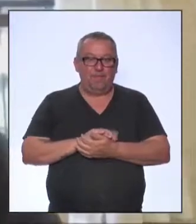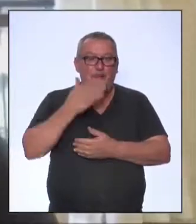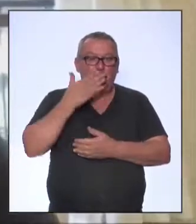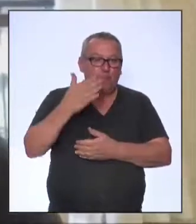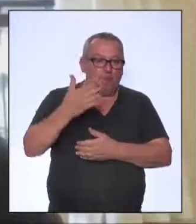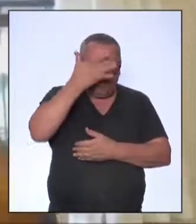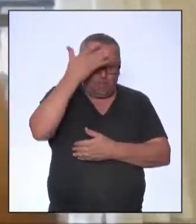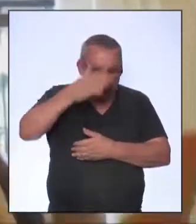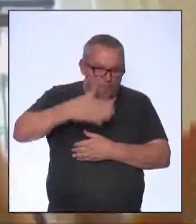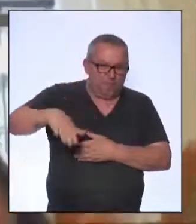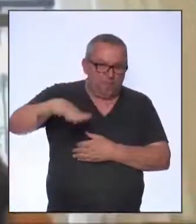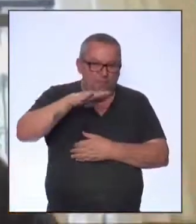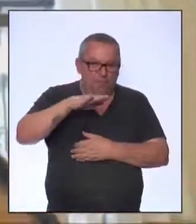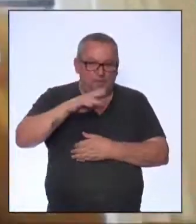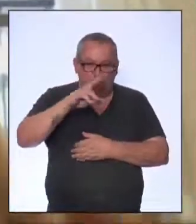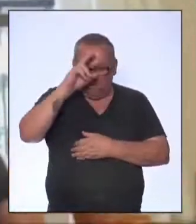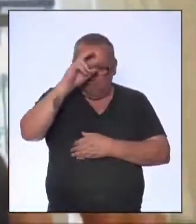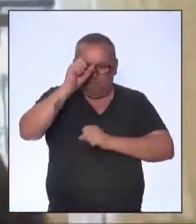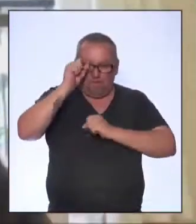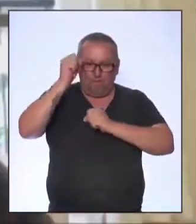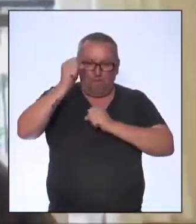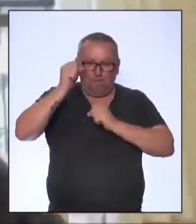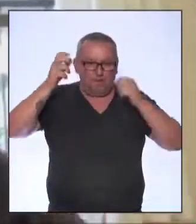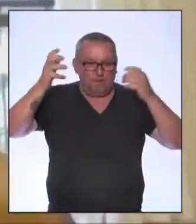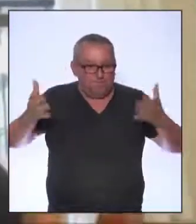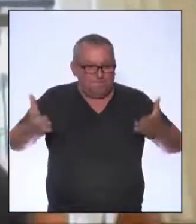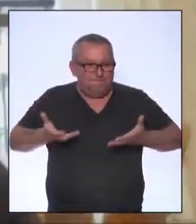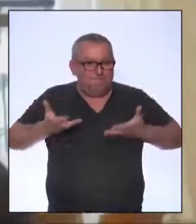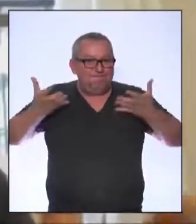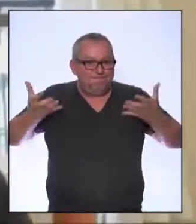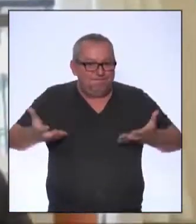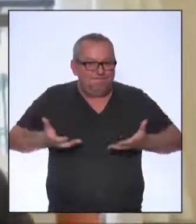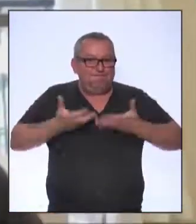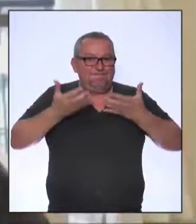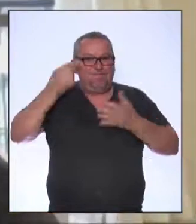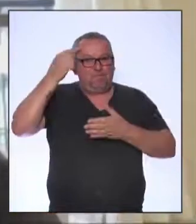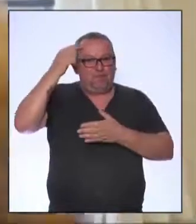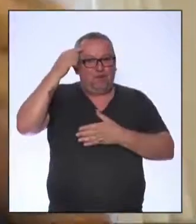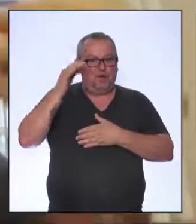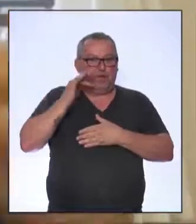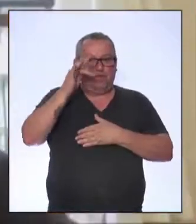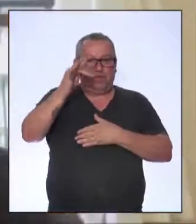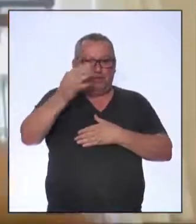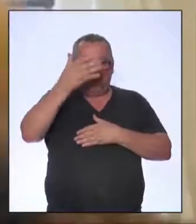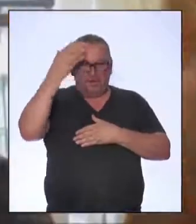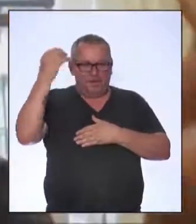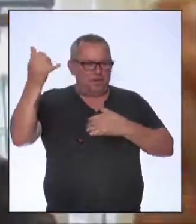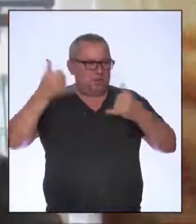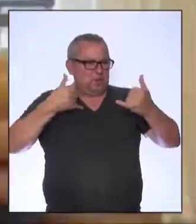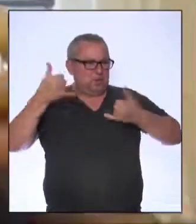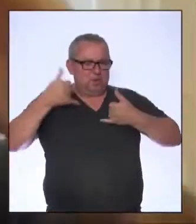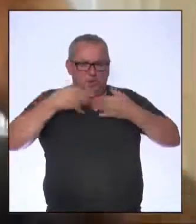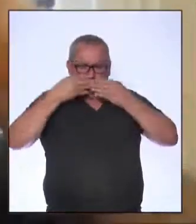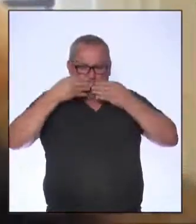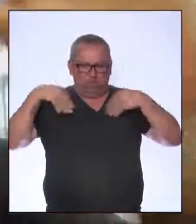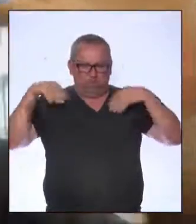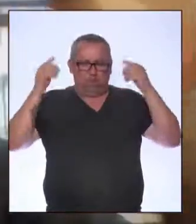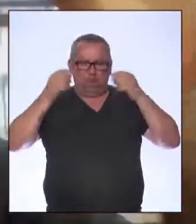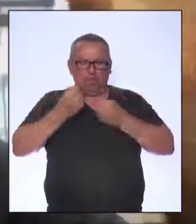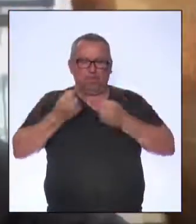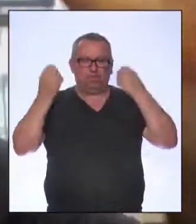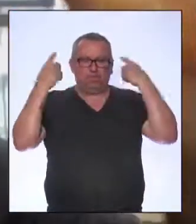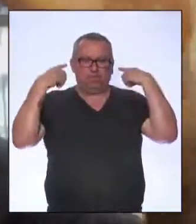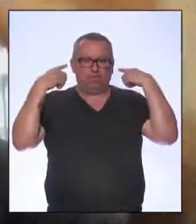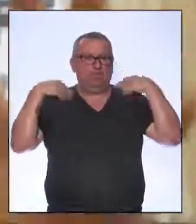mundo, assim, força, ânimo, pense no futuro, esqueça essas notícias que estão pesadas demais, dá um